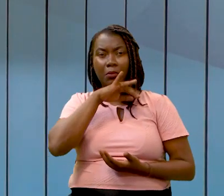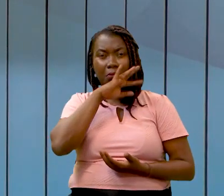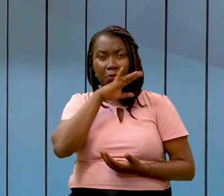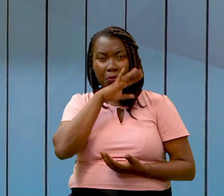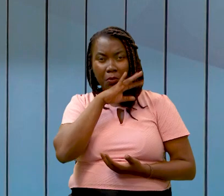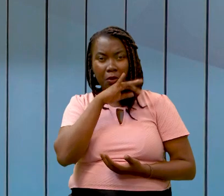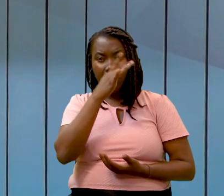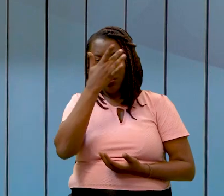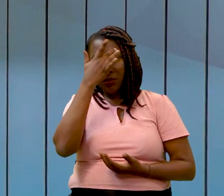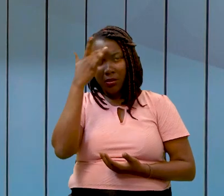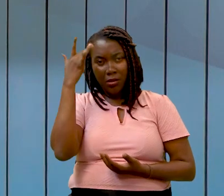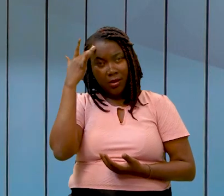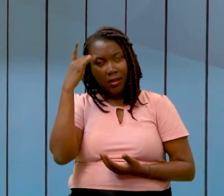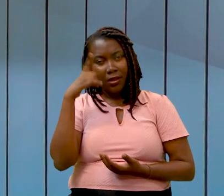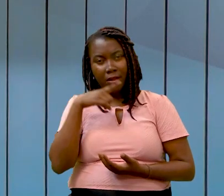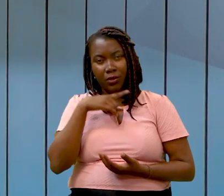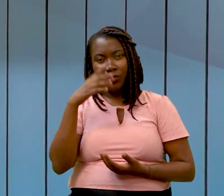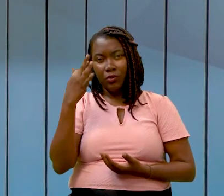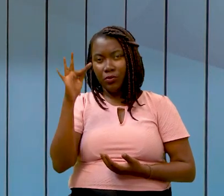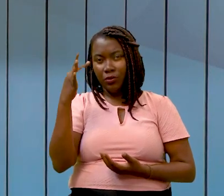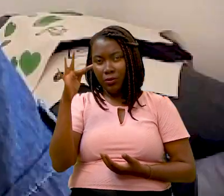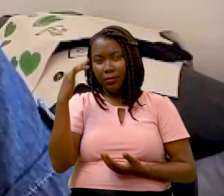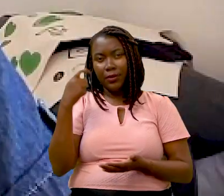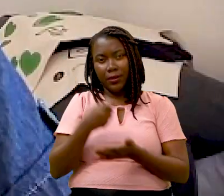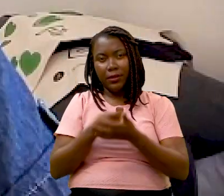de cabeça que tem que evitar a todo custo?